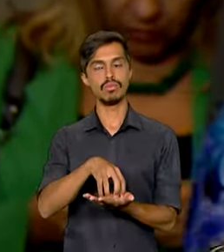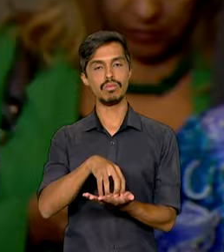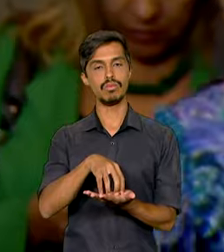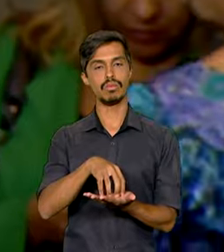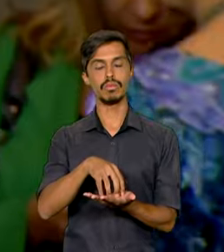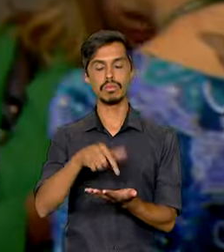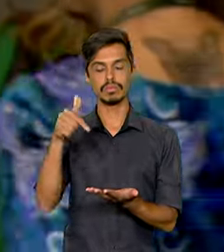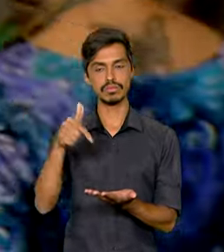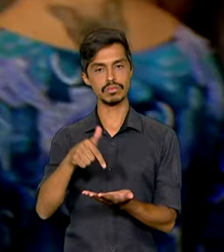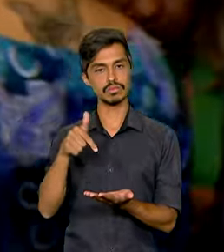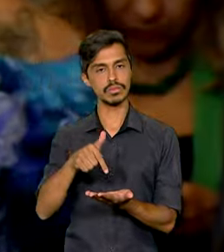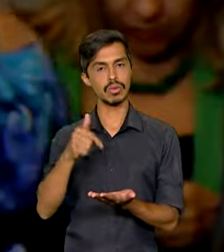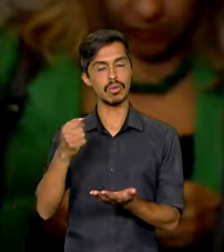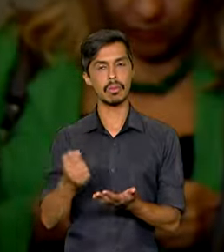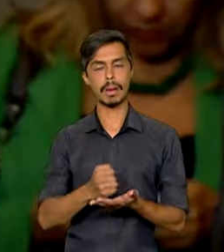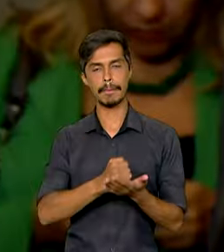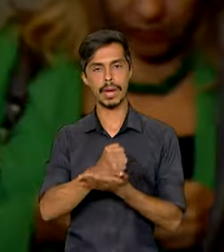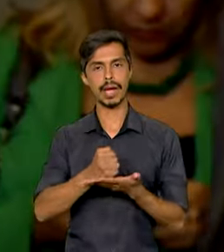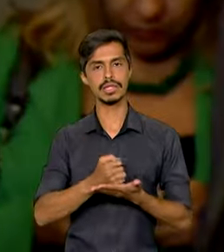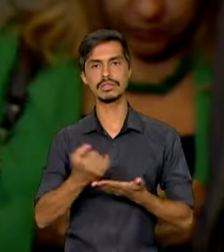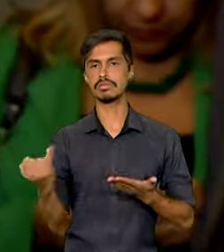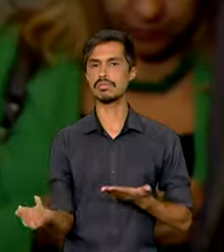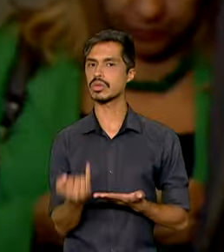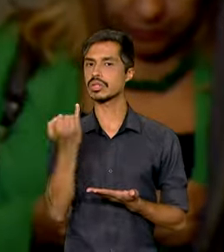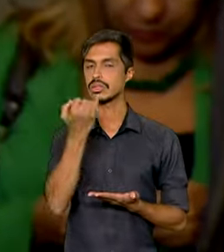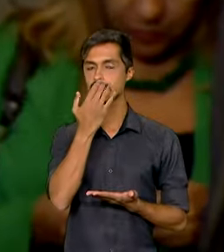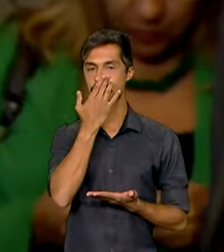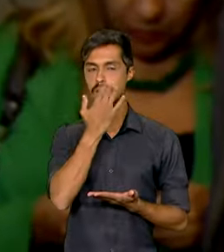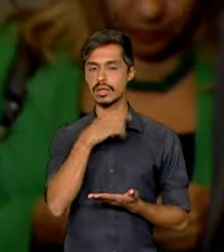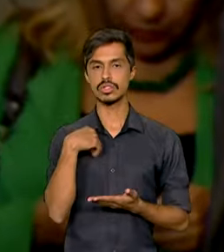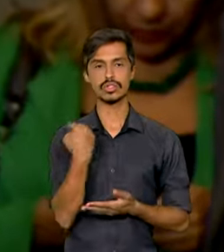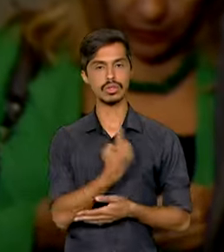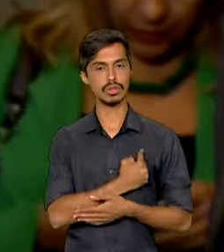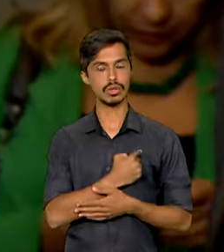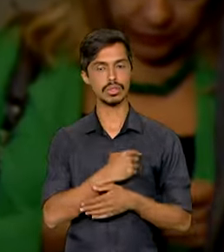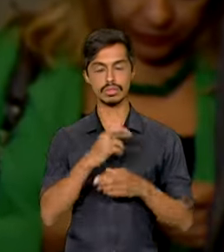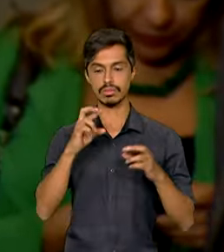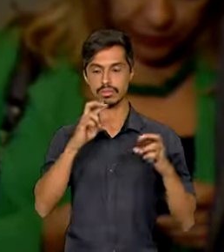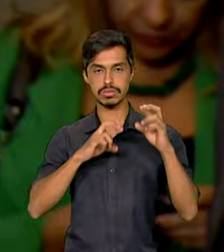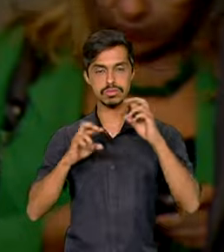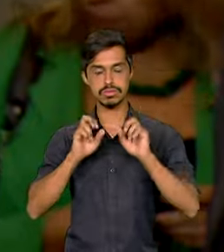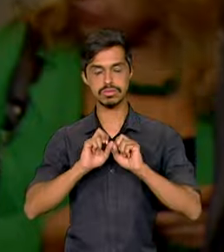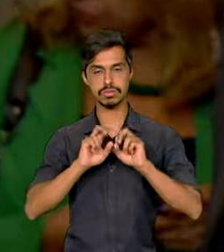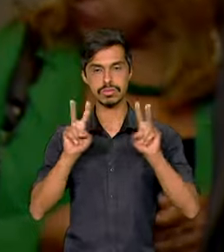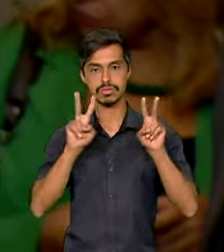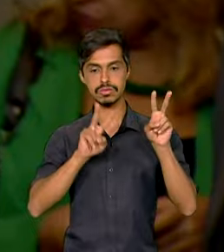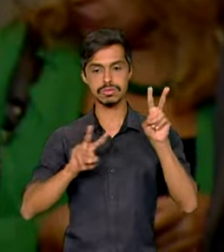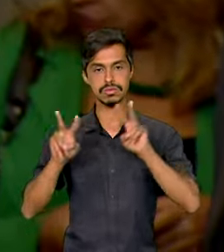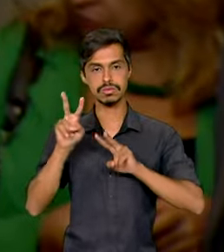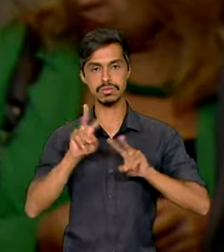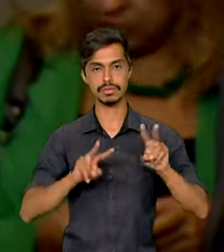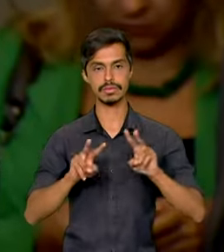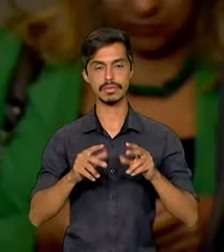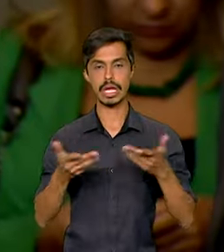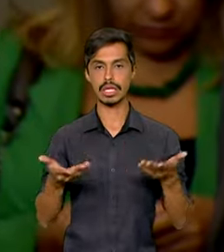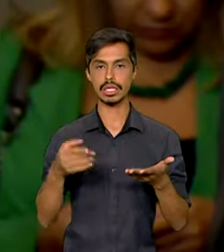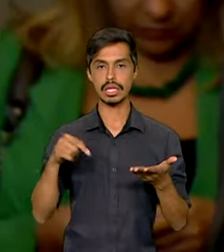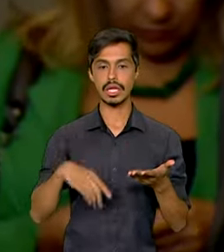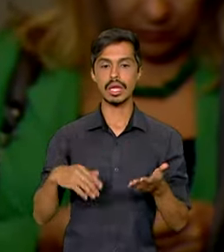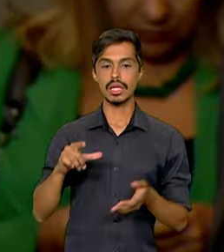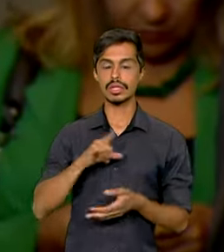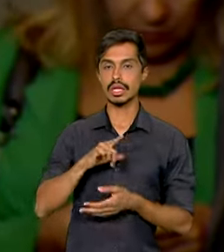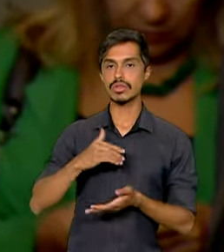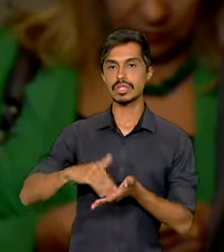fazer dele um pilar importantíssimo de toda a nossa vigilância. Aqui eu quero ter o secretário